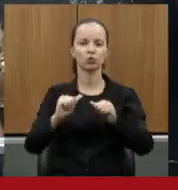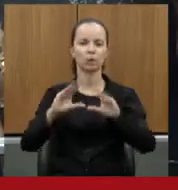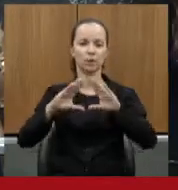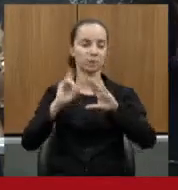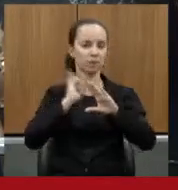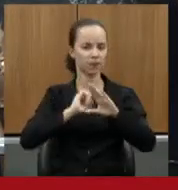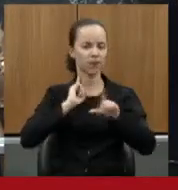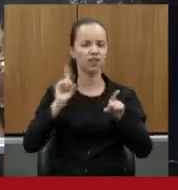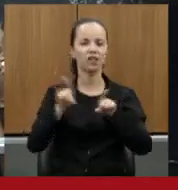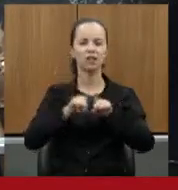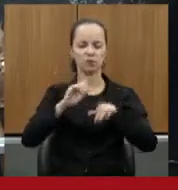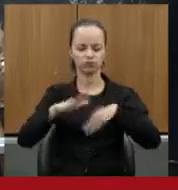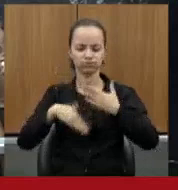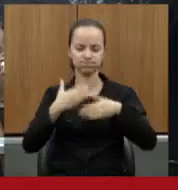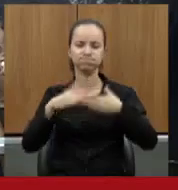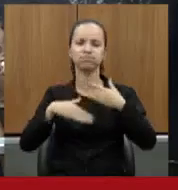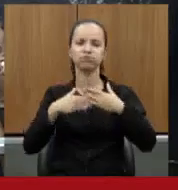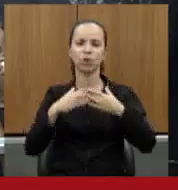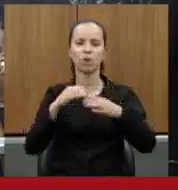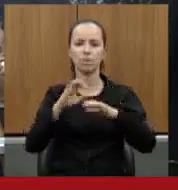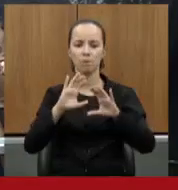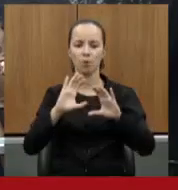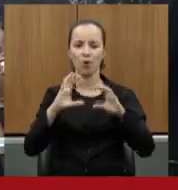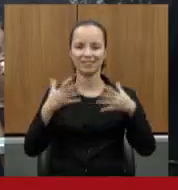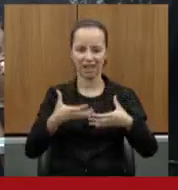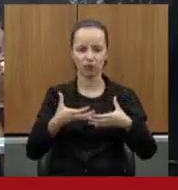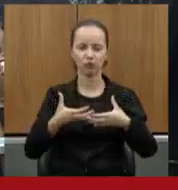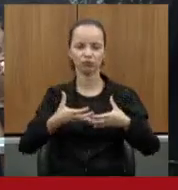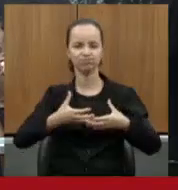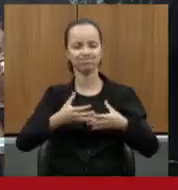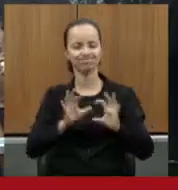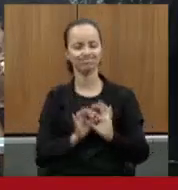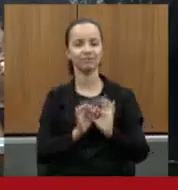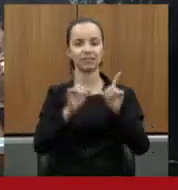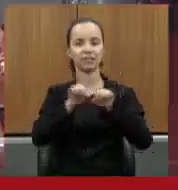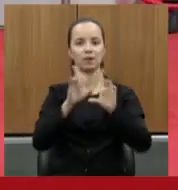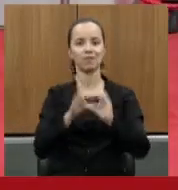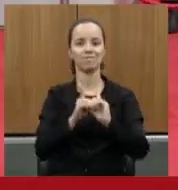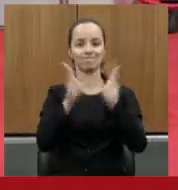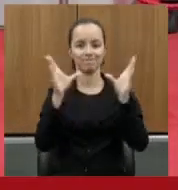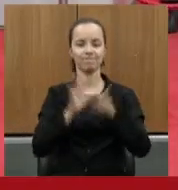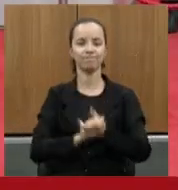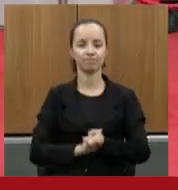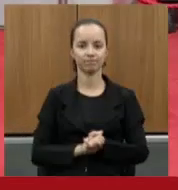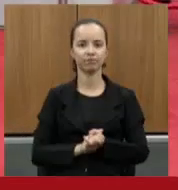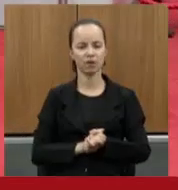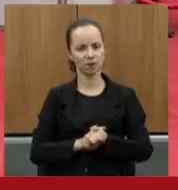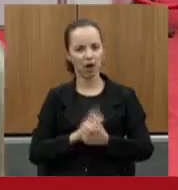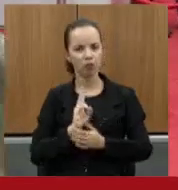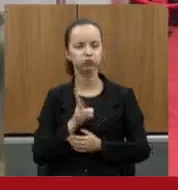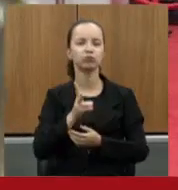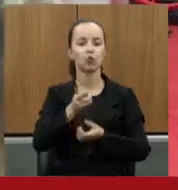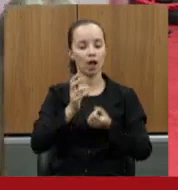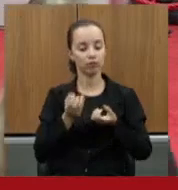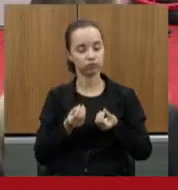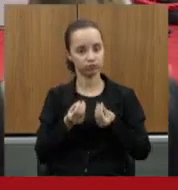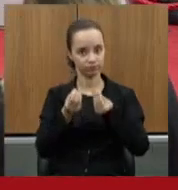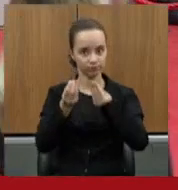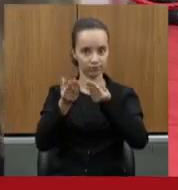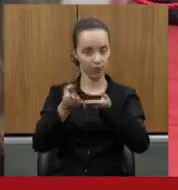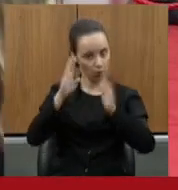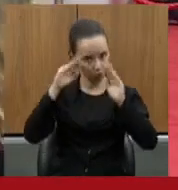na construção de um Estado independente, soberano e democrático. Para proceder à entrega da